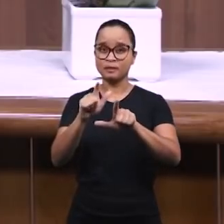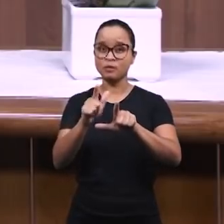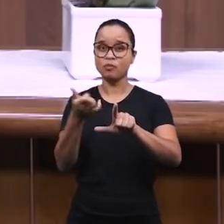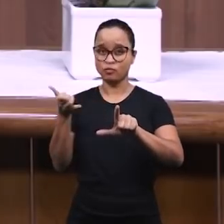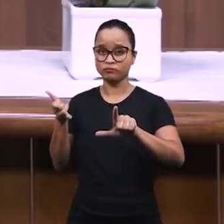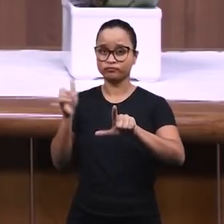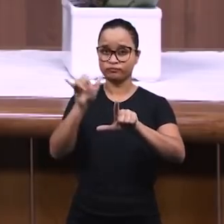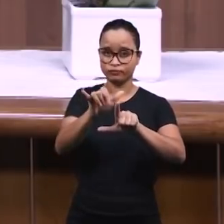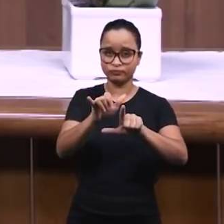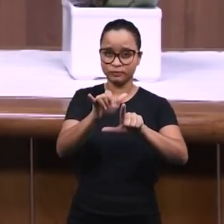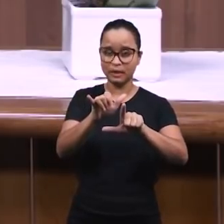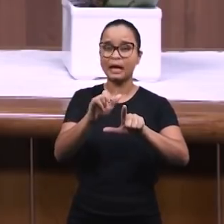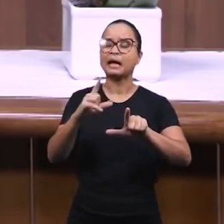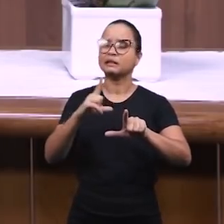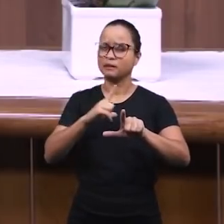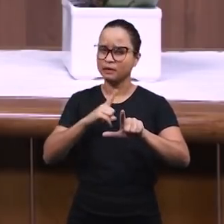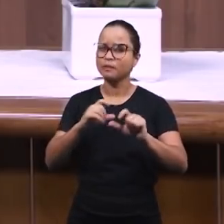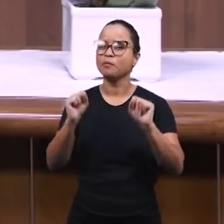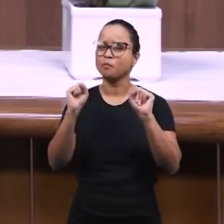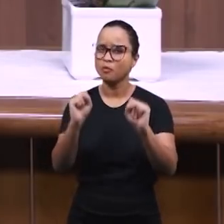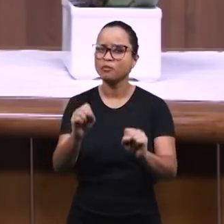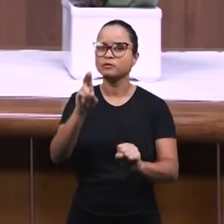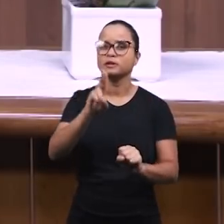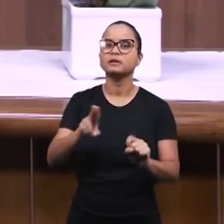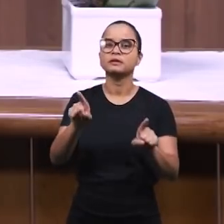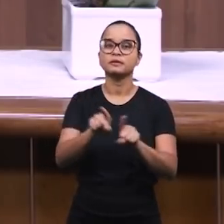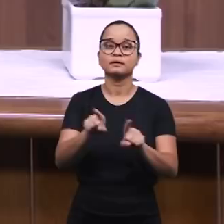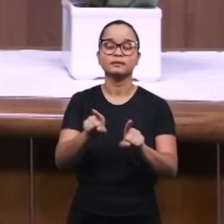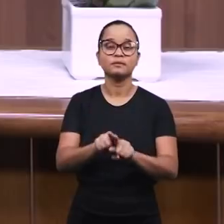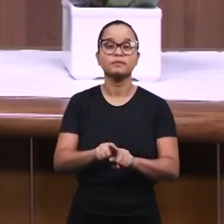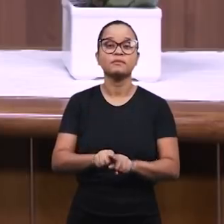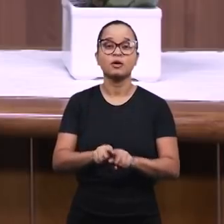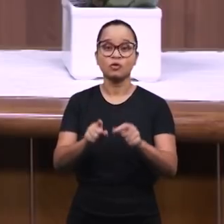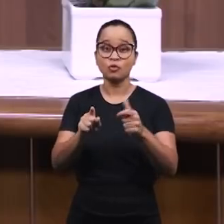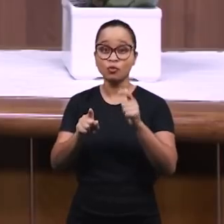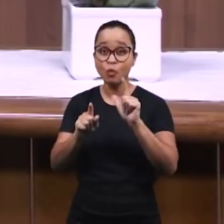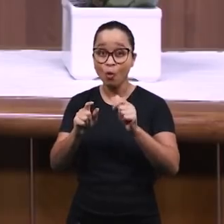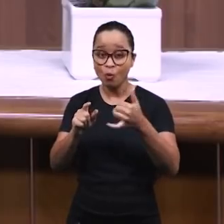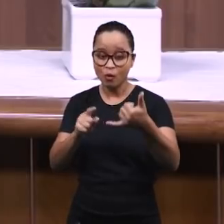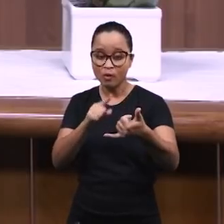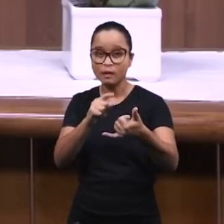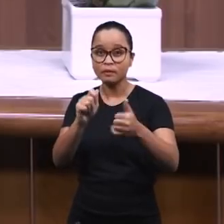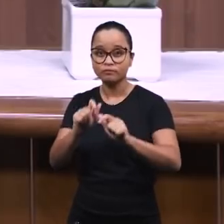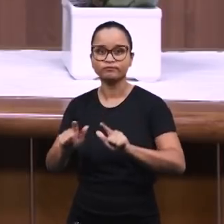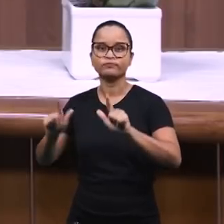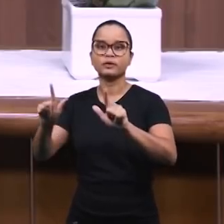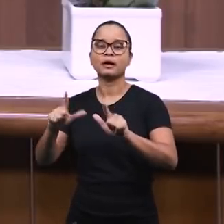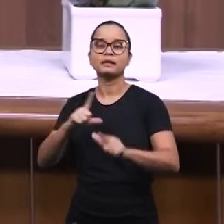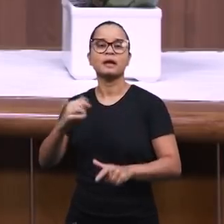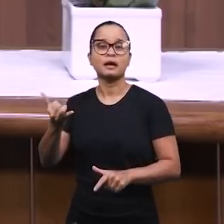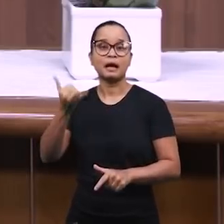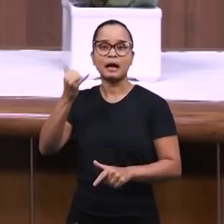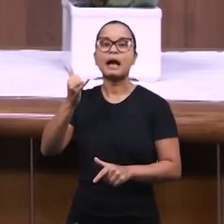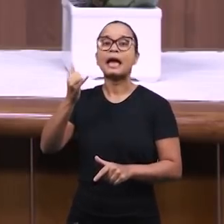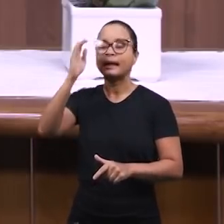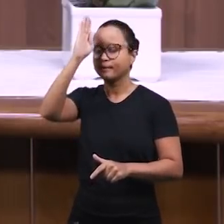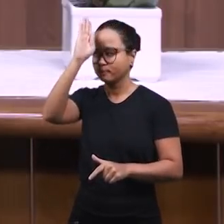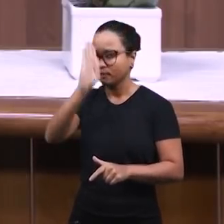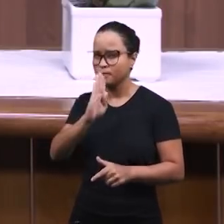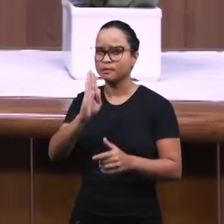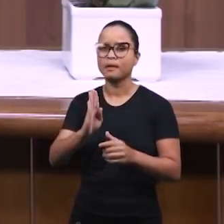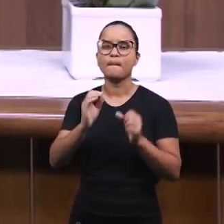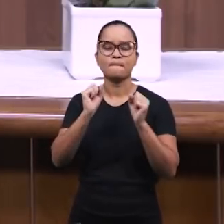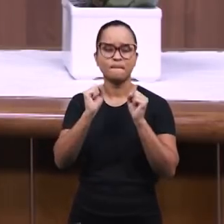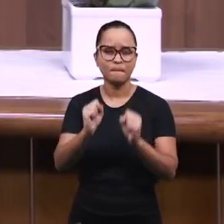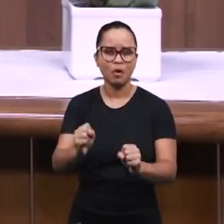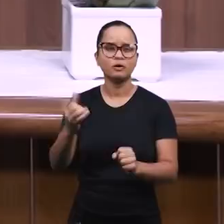apontar a câmera do seu celular para esse QR Code e o seu aparelho direcionará então para uma ligação que, repito, é gratuita. E você